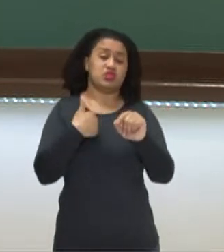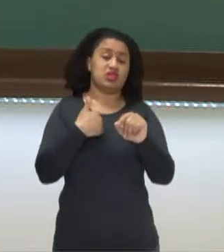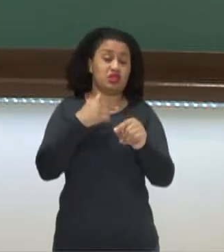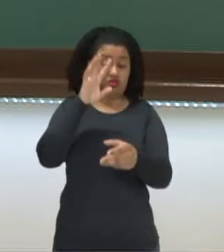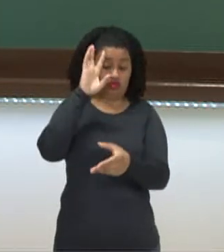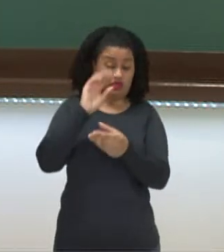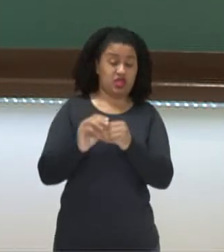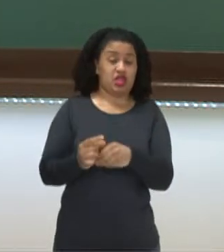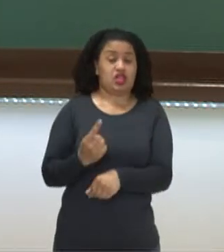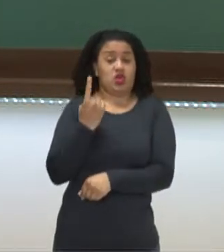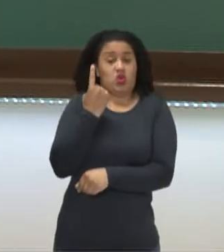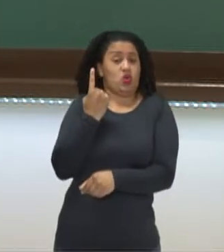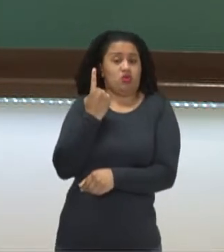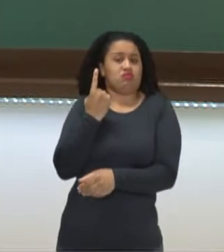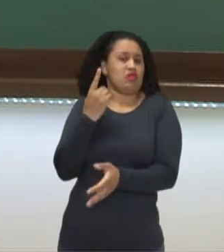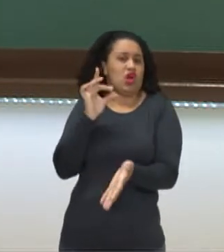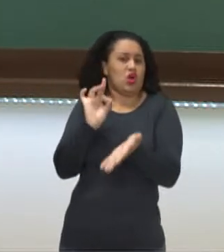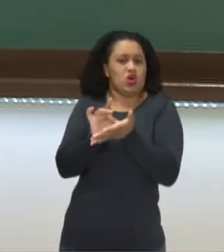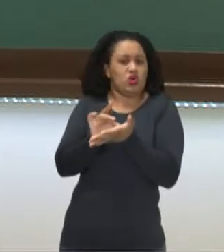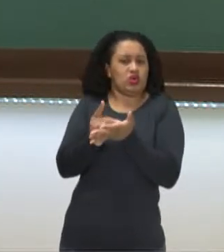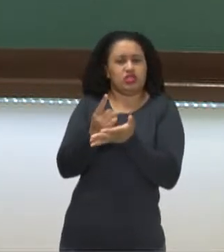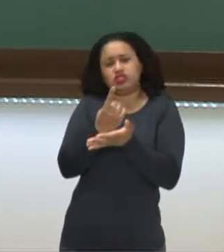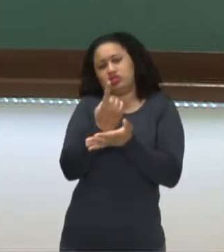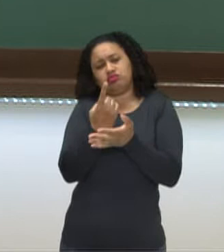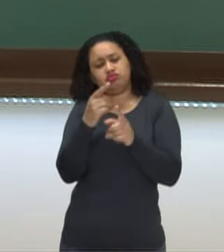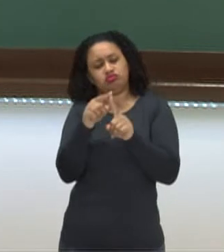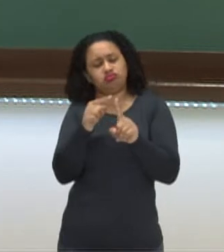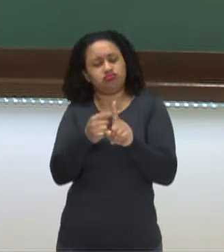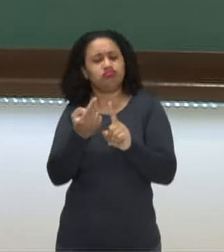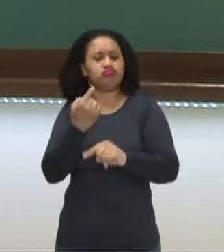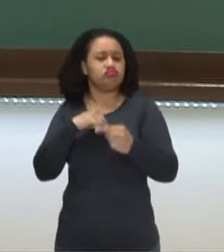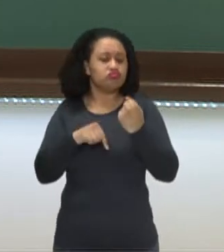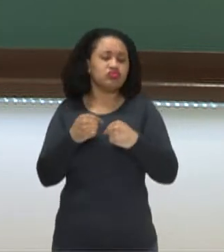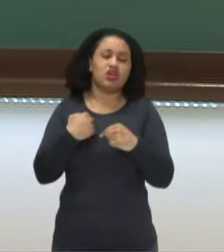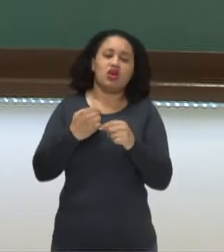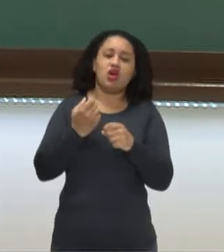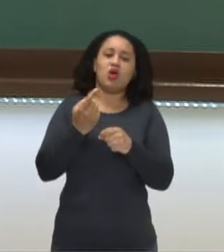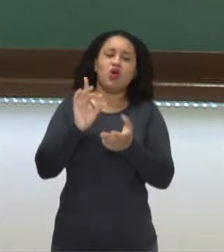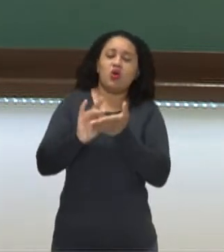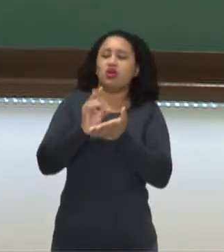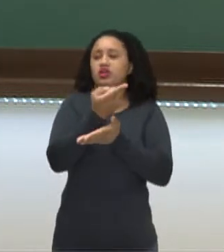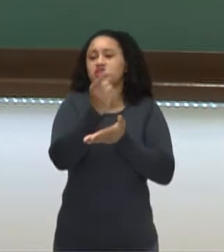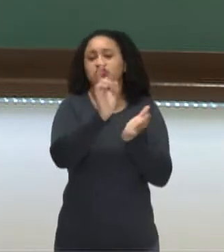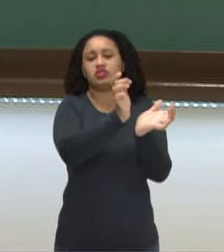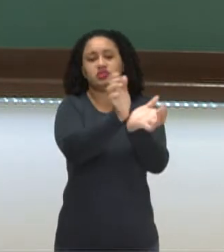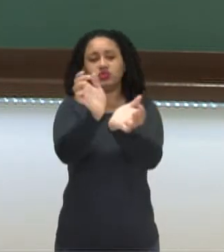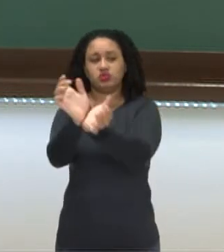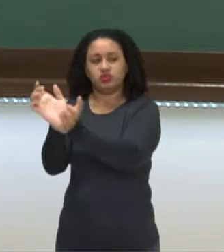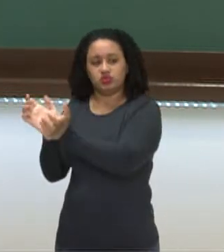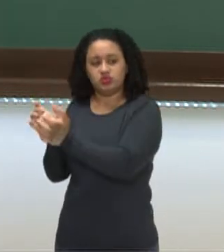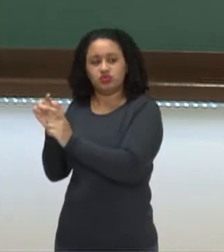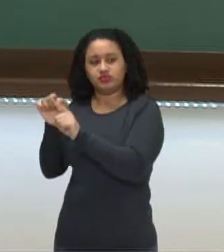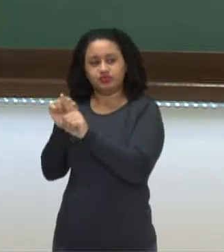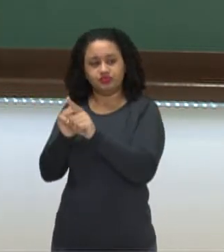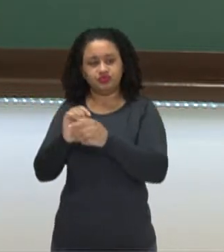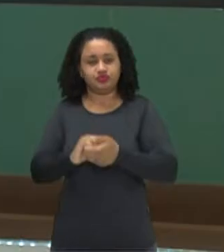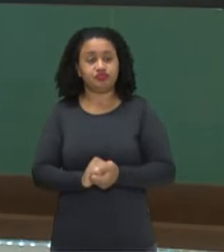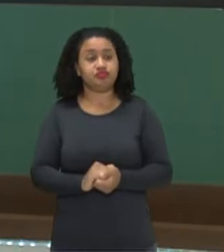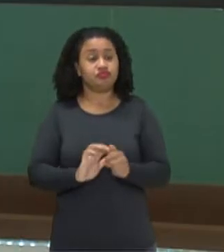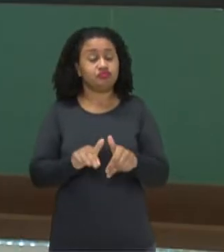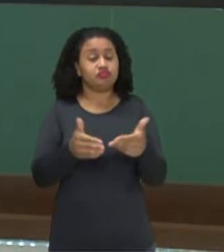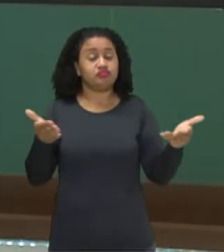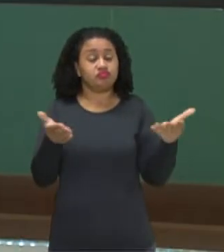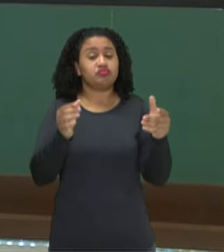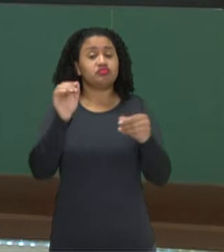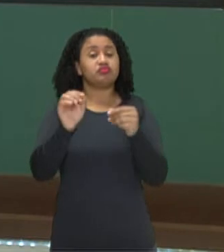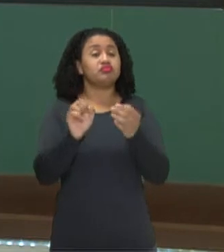mesmo ancestral, né? Algum organismo que foi originando essas outras espécies. E